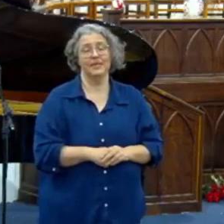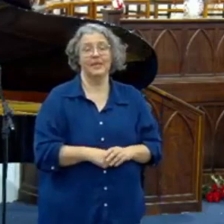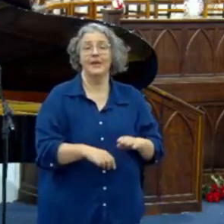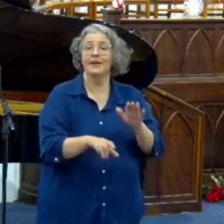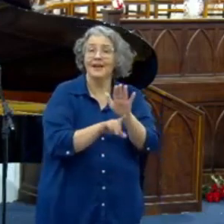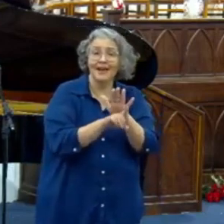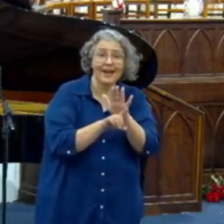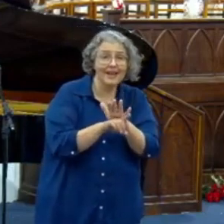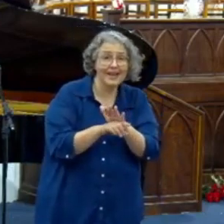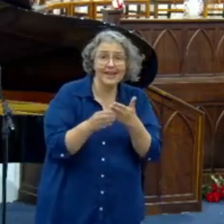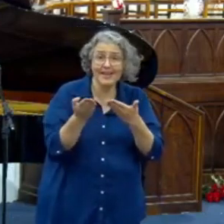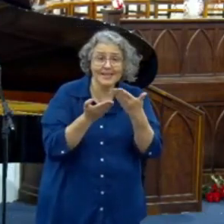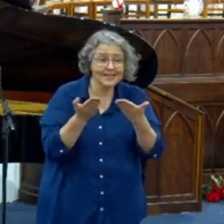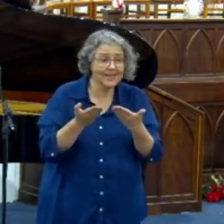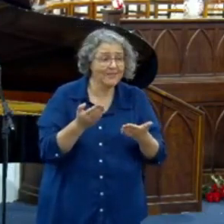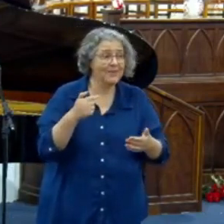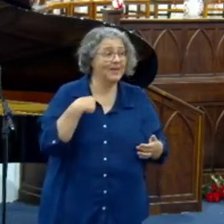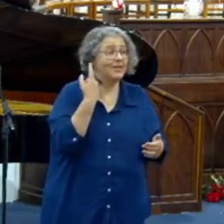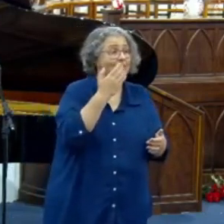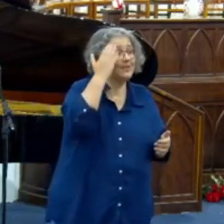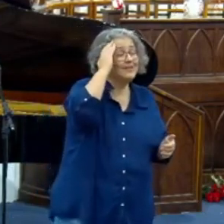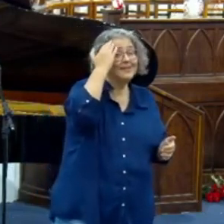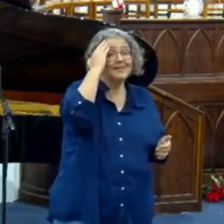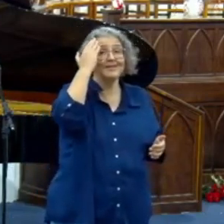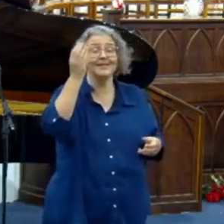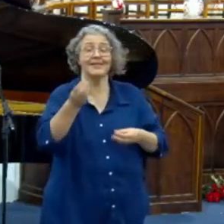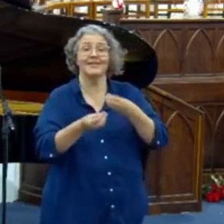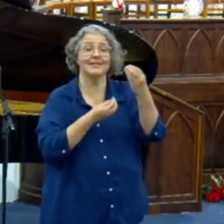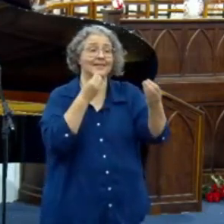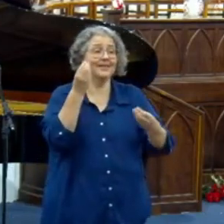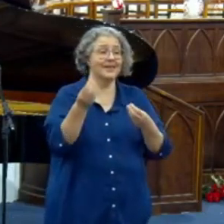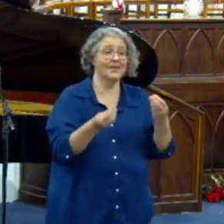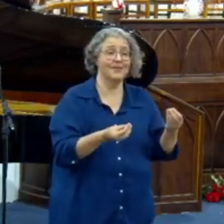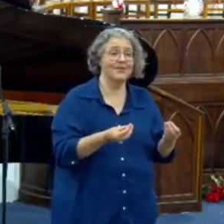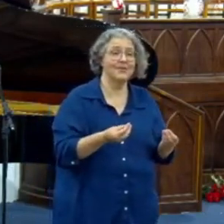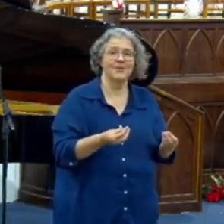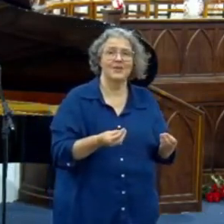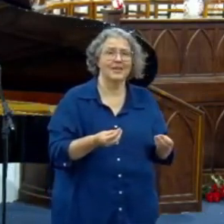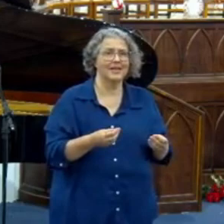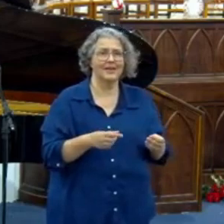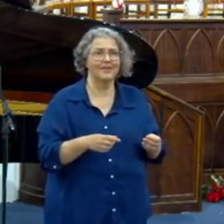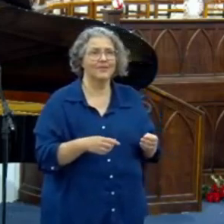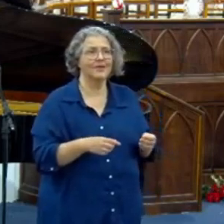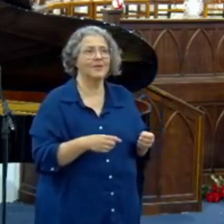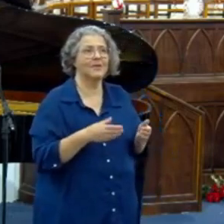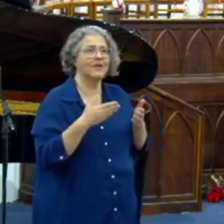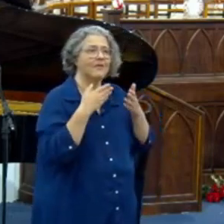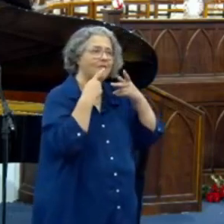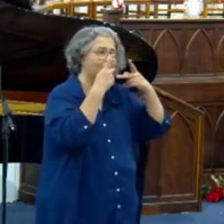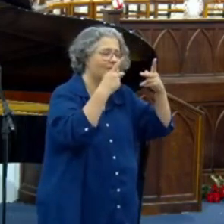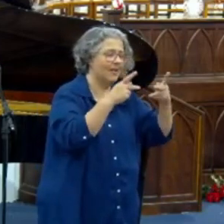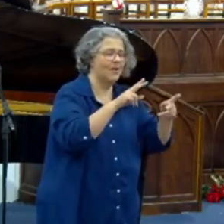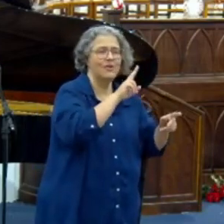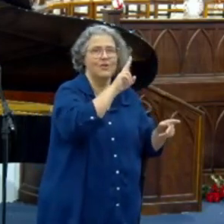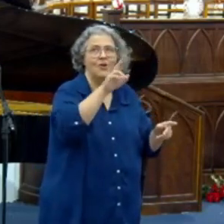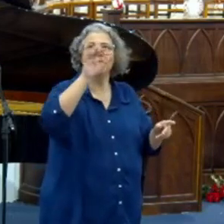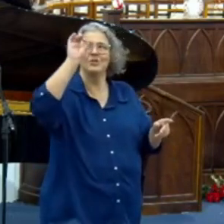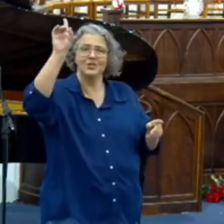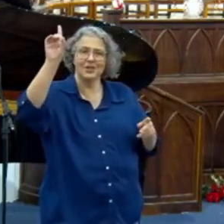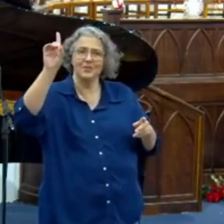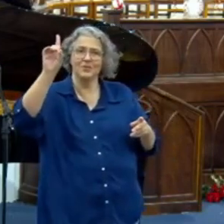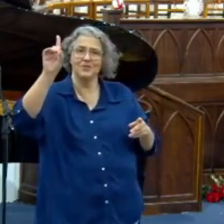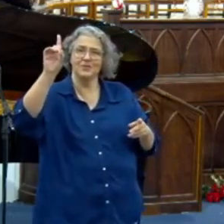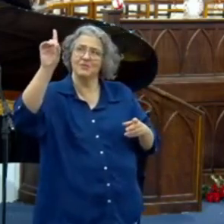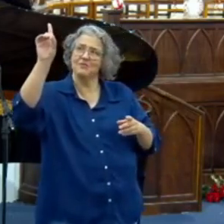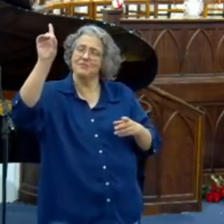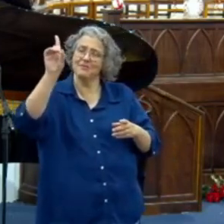A lei serve para que nós saibamos, onde ela diz, não tome o santo nome de Deus em vão, nós tomamos com muita facilidade